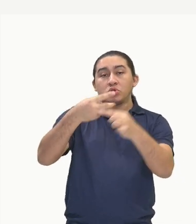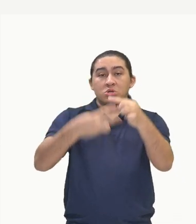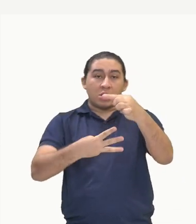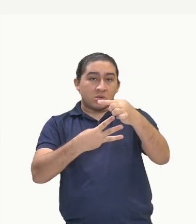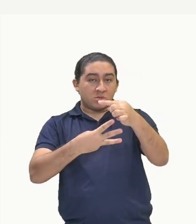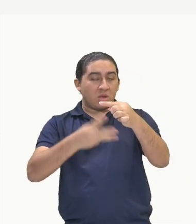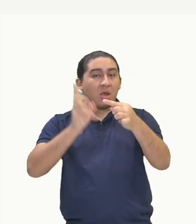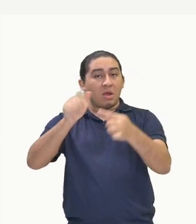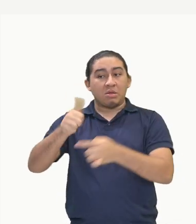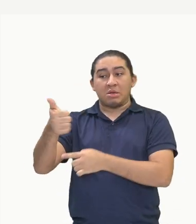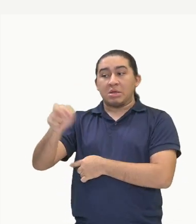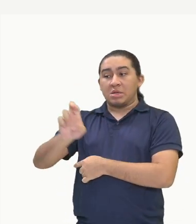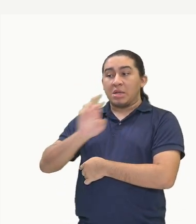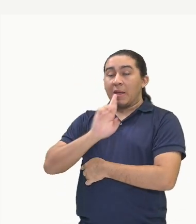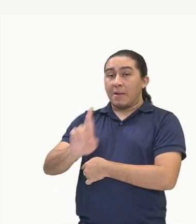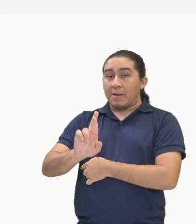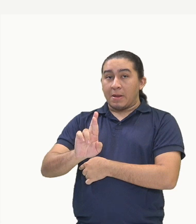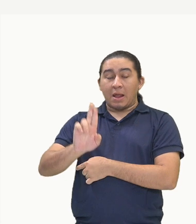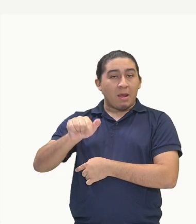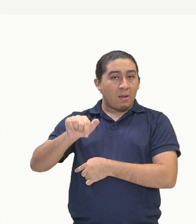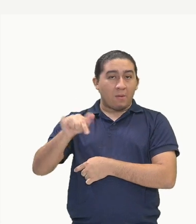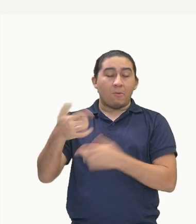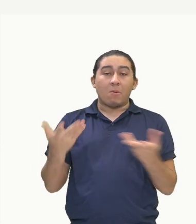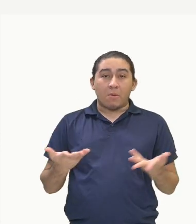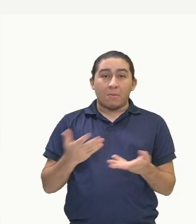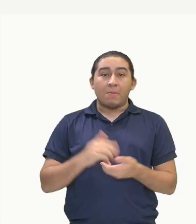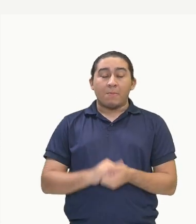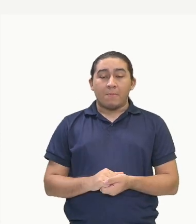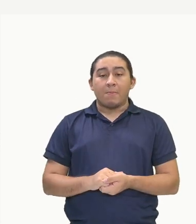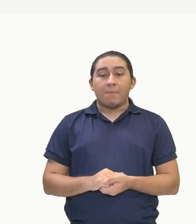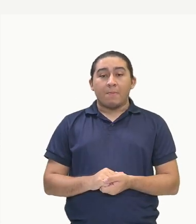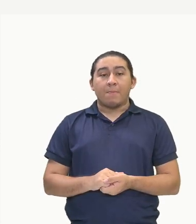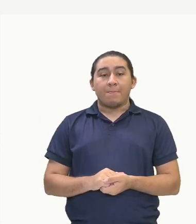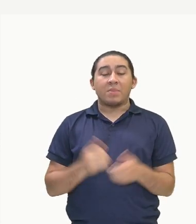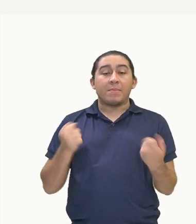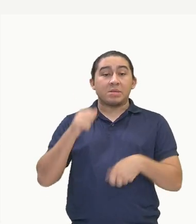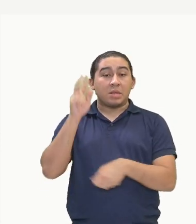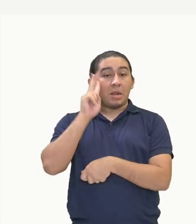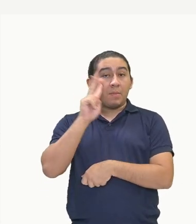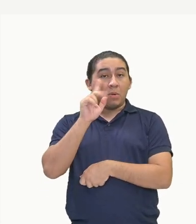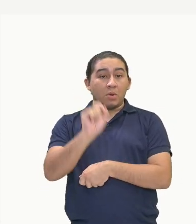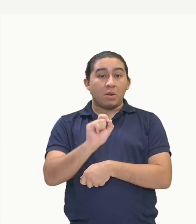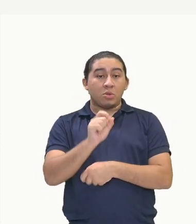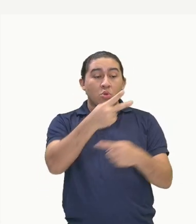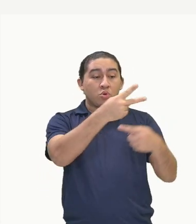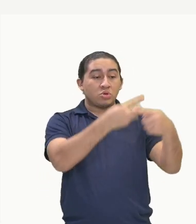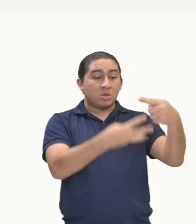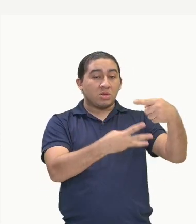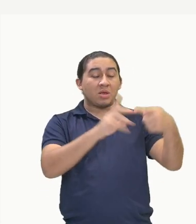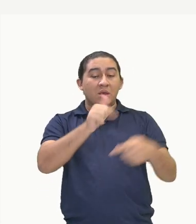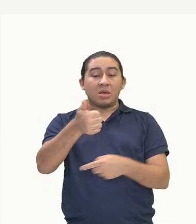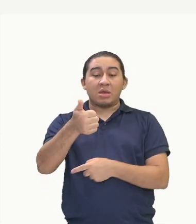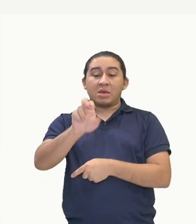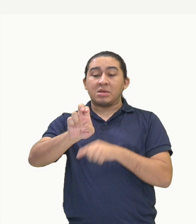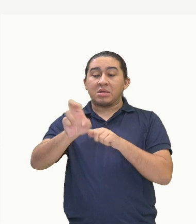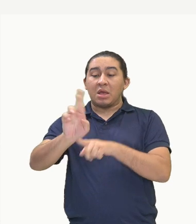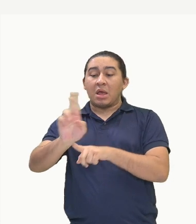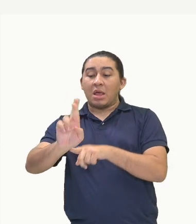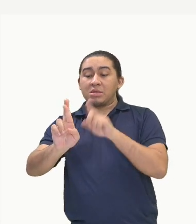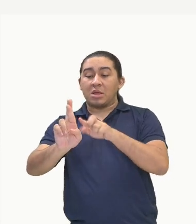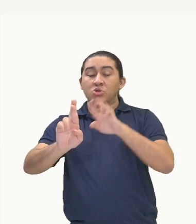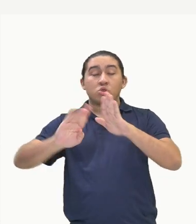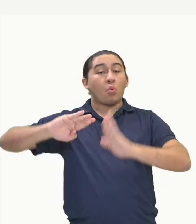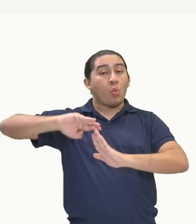R$15, eu vou fazer o quê? Você vai lembrar que R$15 é o todo. E esse todo vai